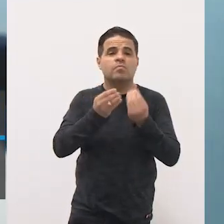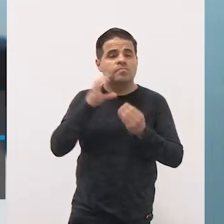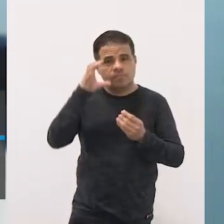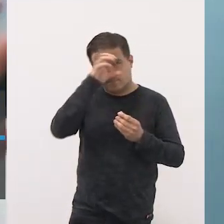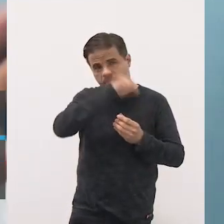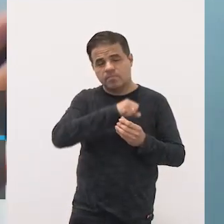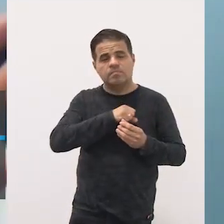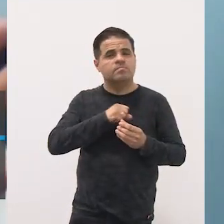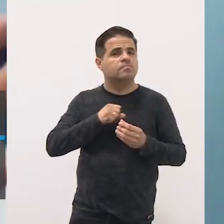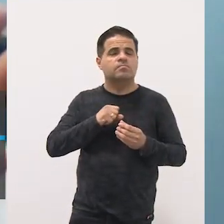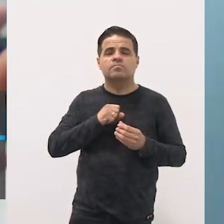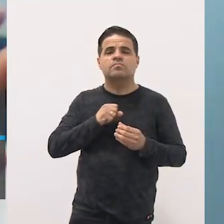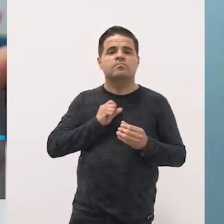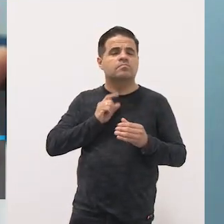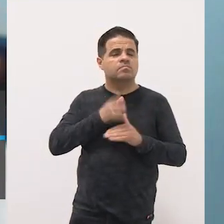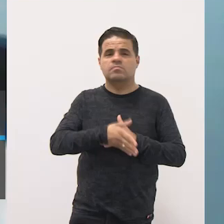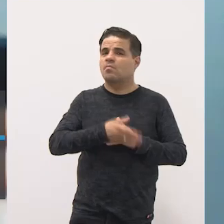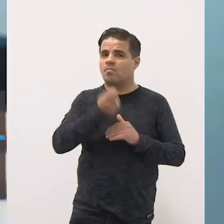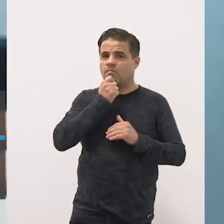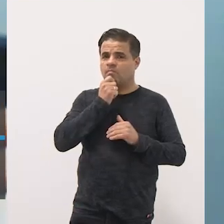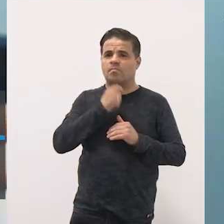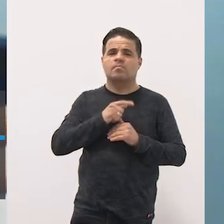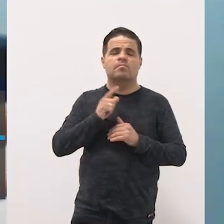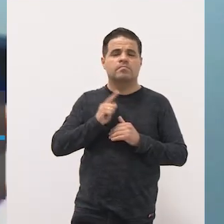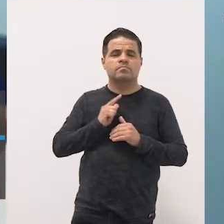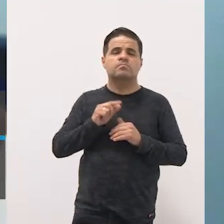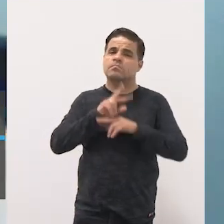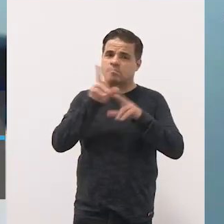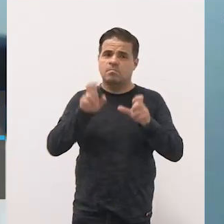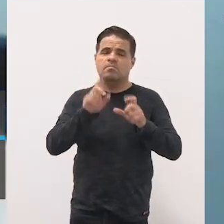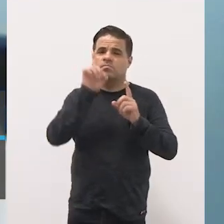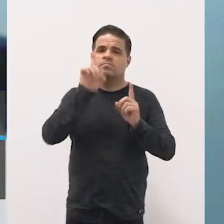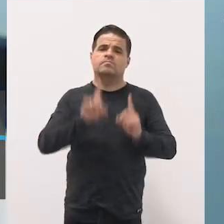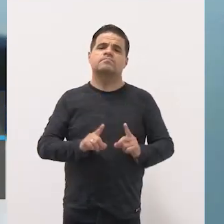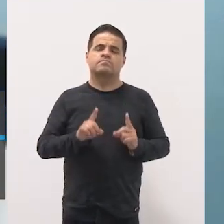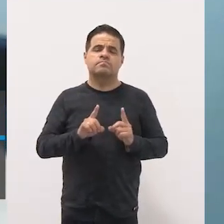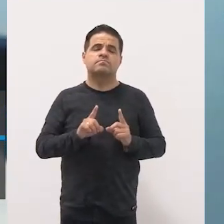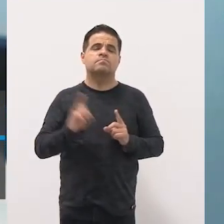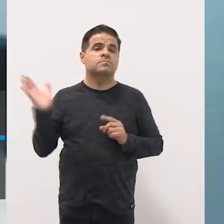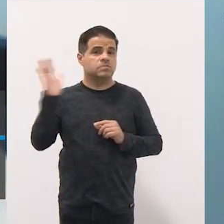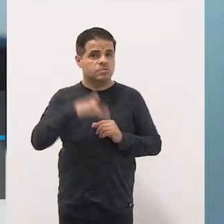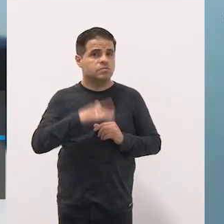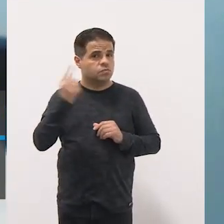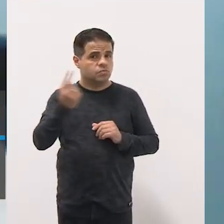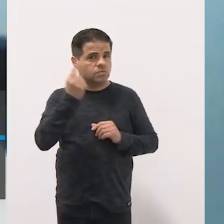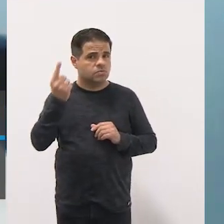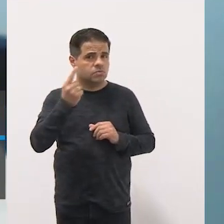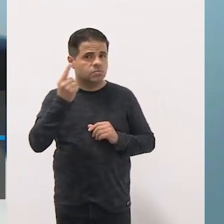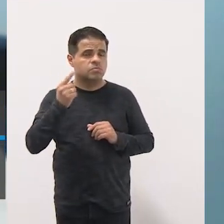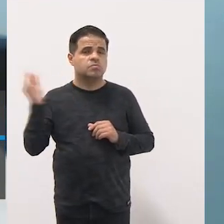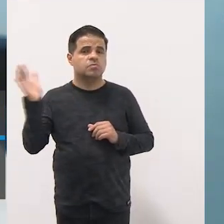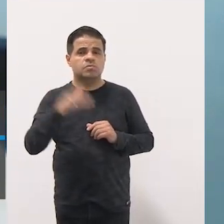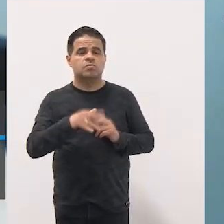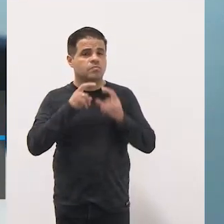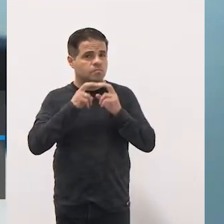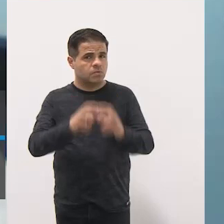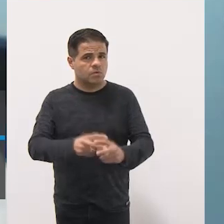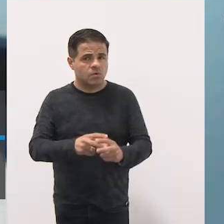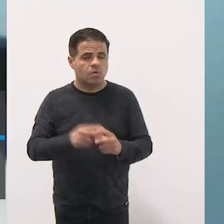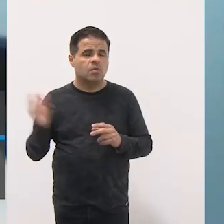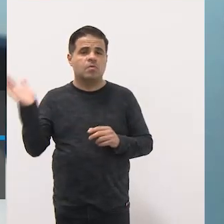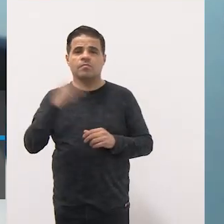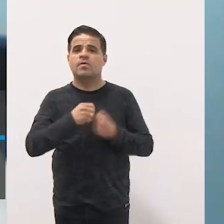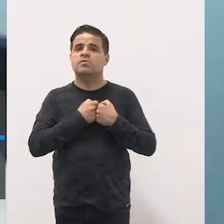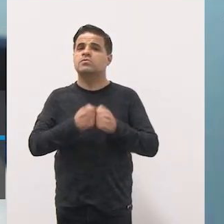atender, quem traz o deficiente, né? Quem traz o deficiente? Ele vem sozinho, ele vem de metrô, ele vem